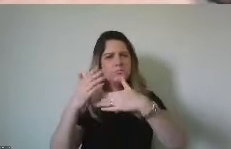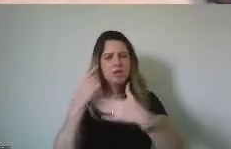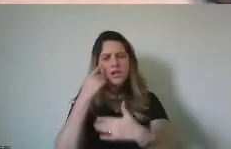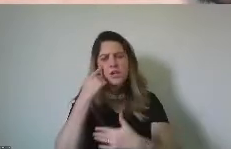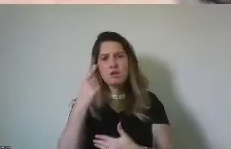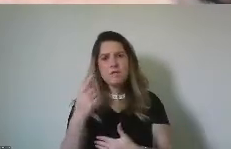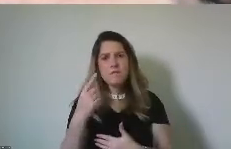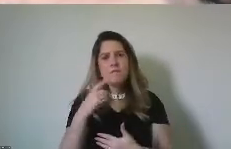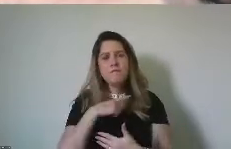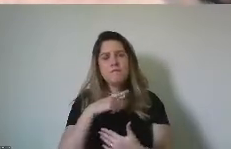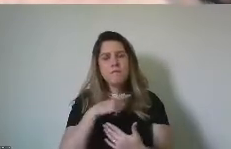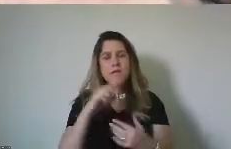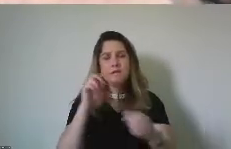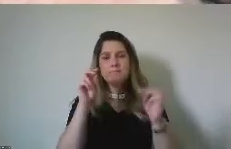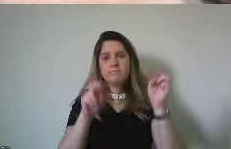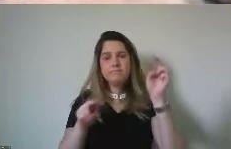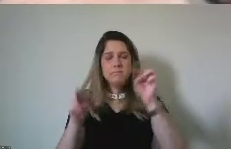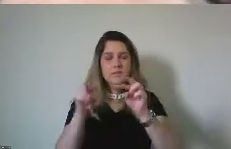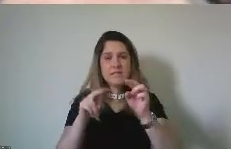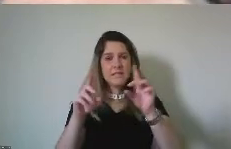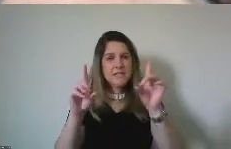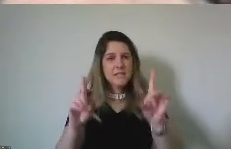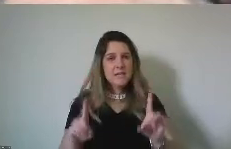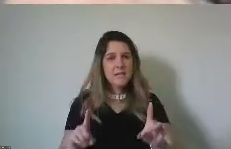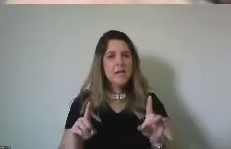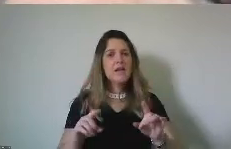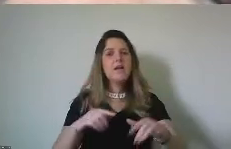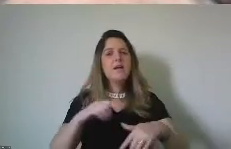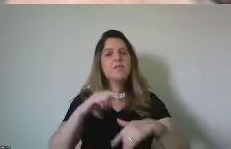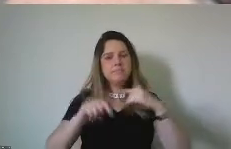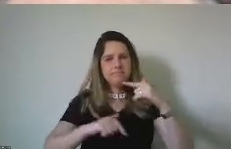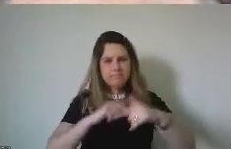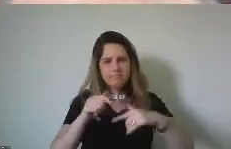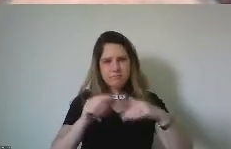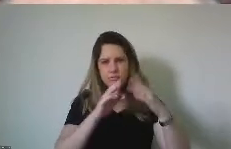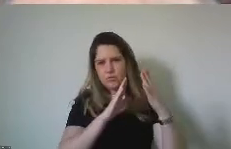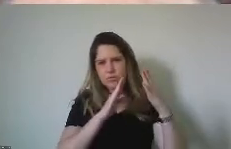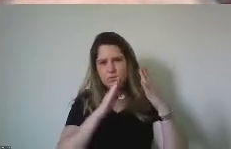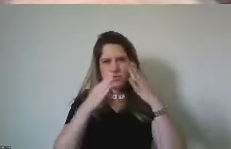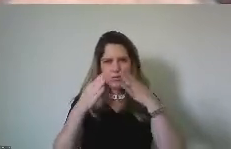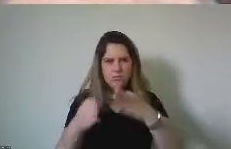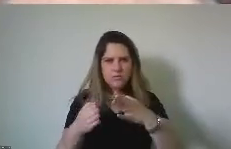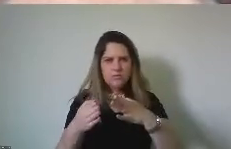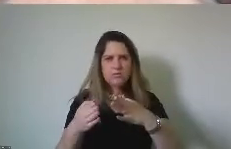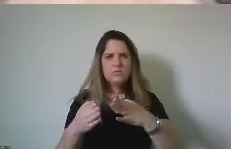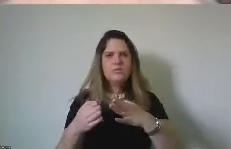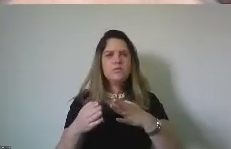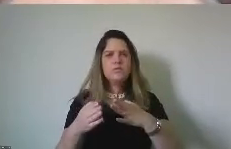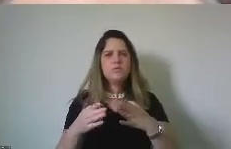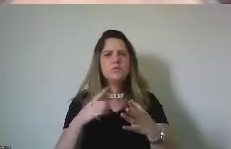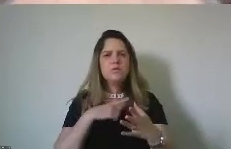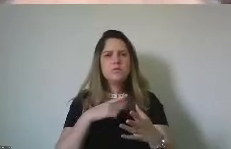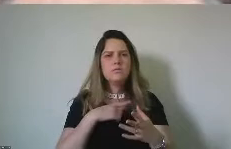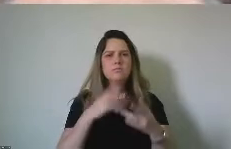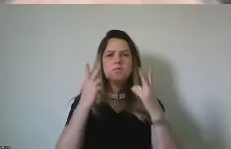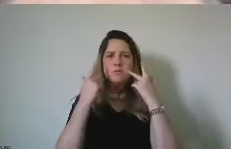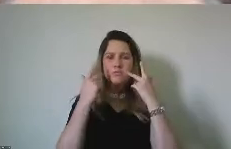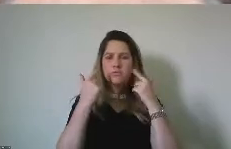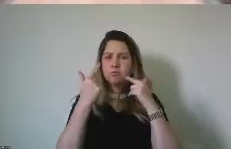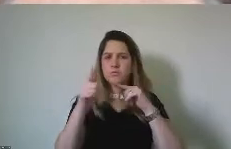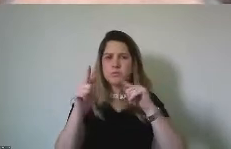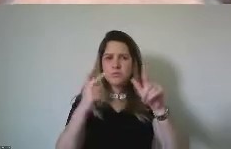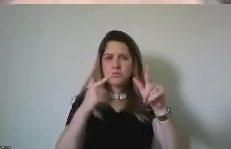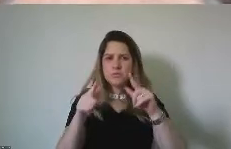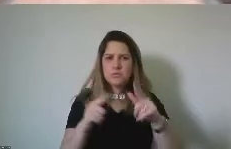vezes a eficiência que a gente trabalhava ontem para saber se um lote era viável ou não ele naturalmente mudou né então assim pelo menos